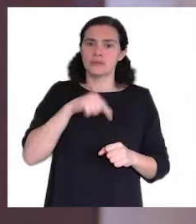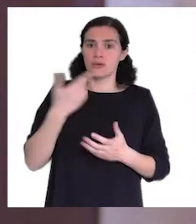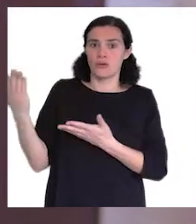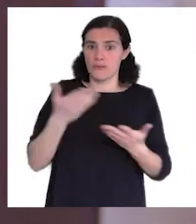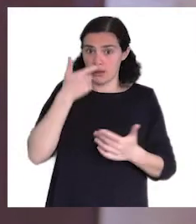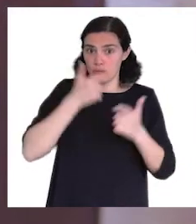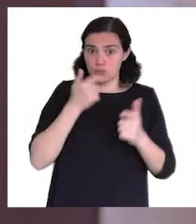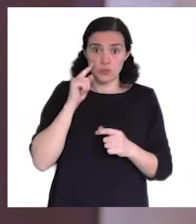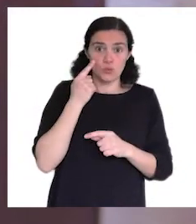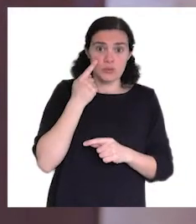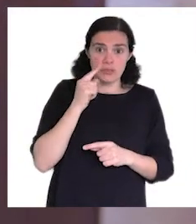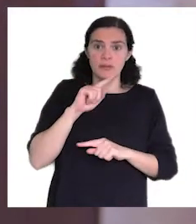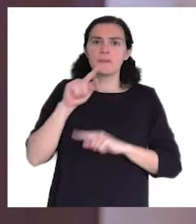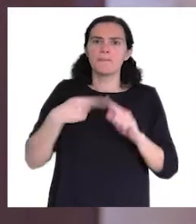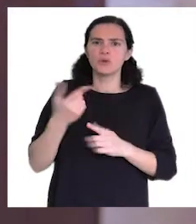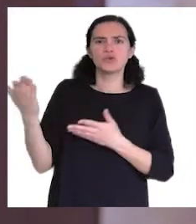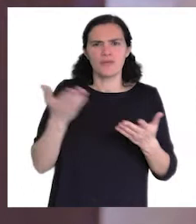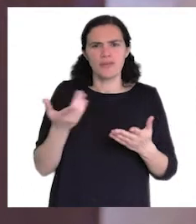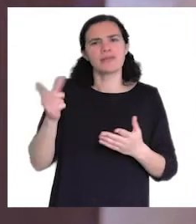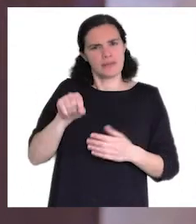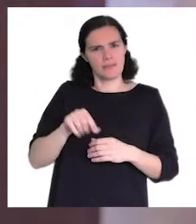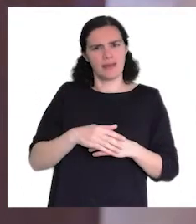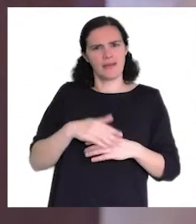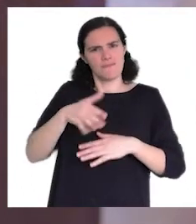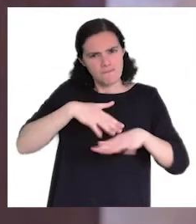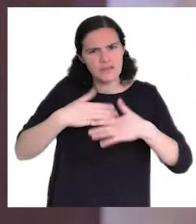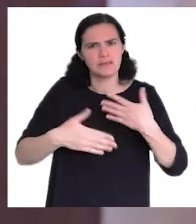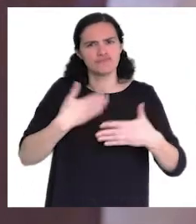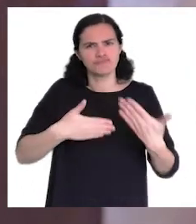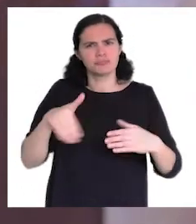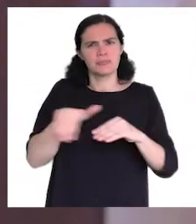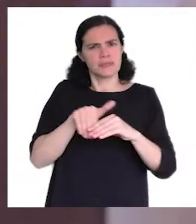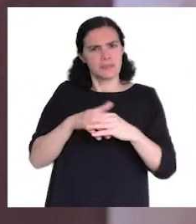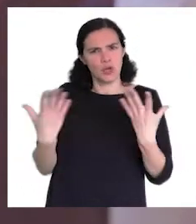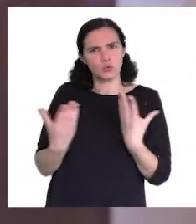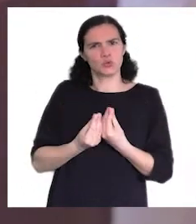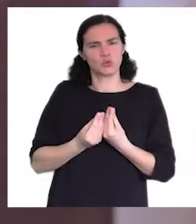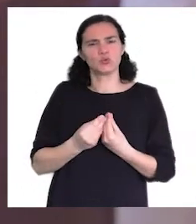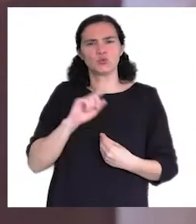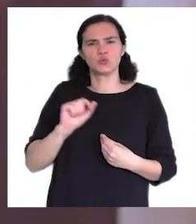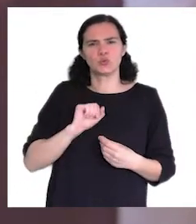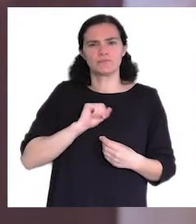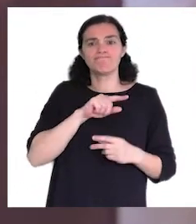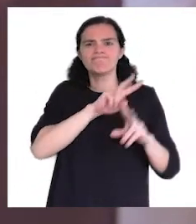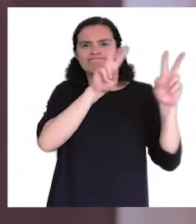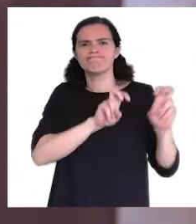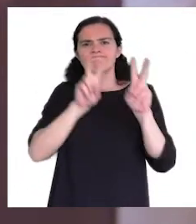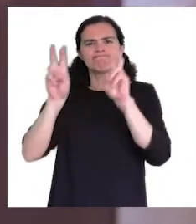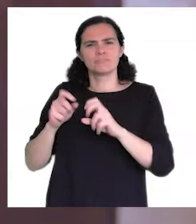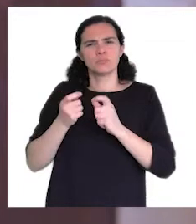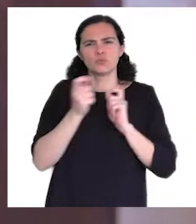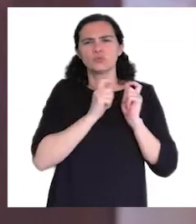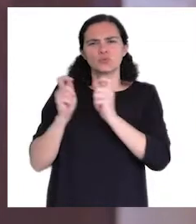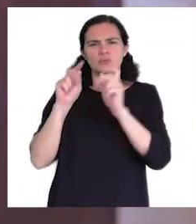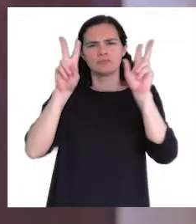extrema importância, que é convidar-vos a vir conhecer, para depois, então, vos convidar também a agir e a participar connosco